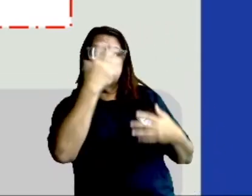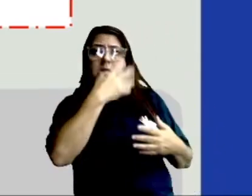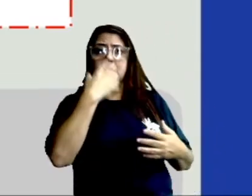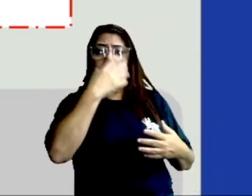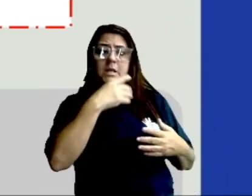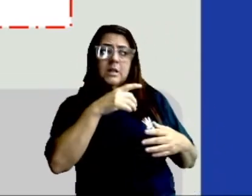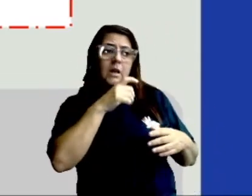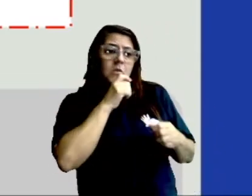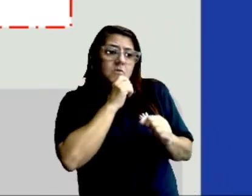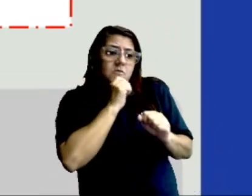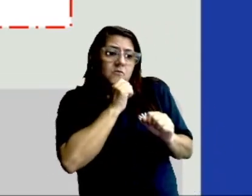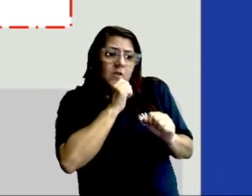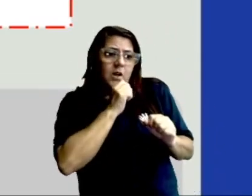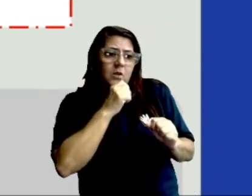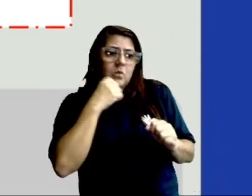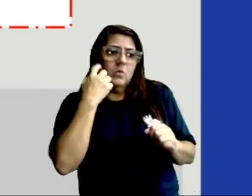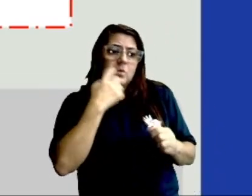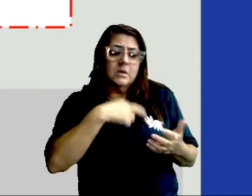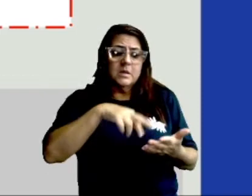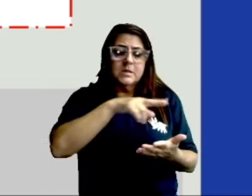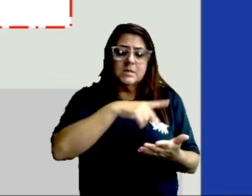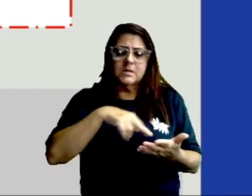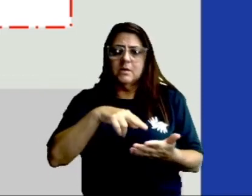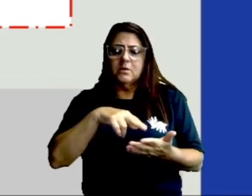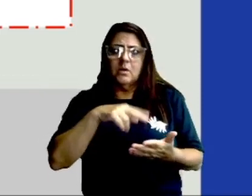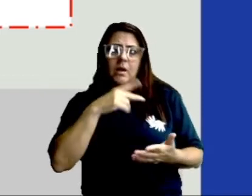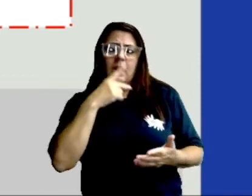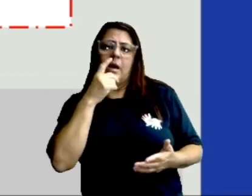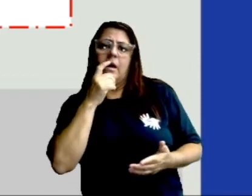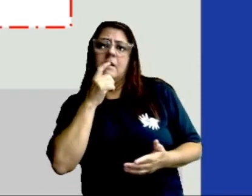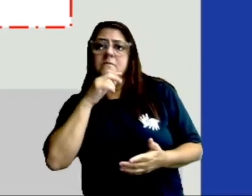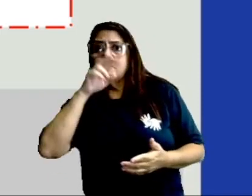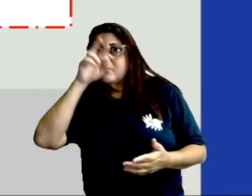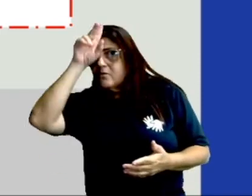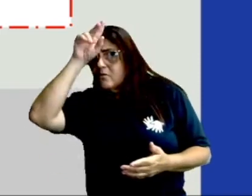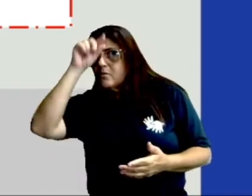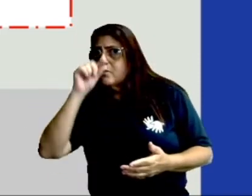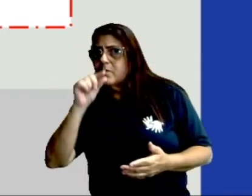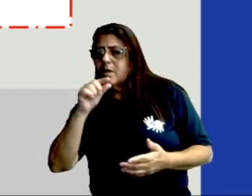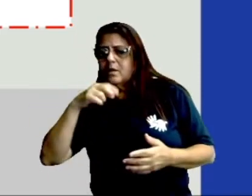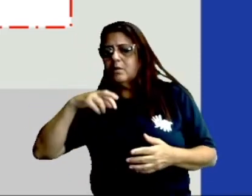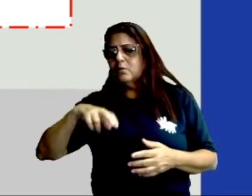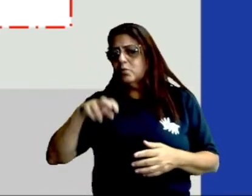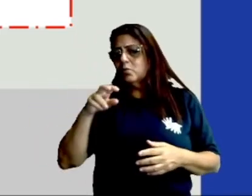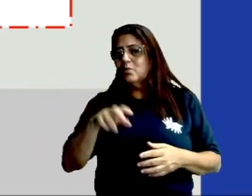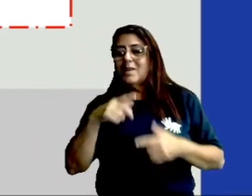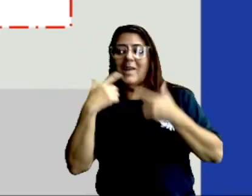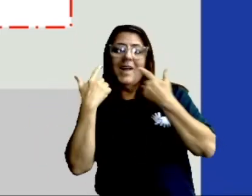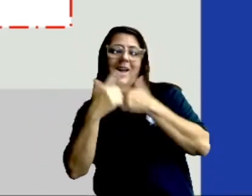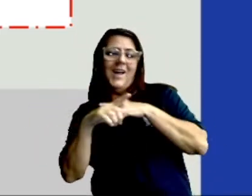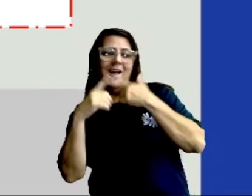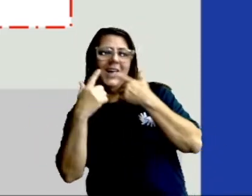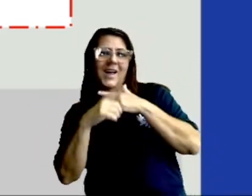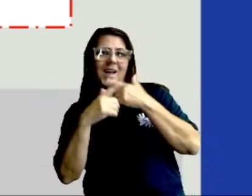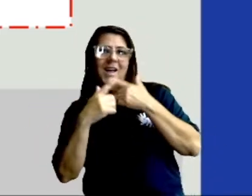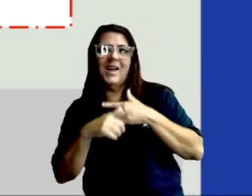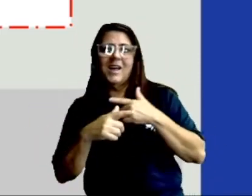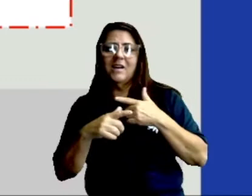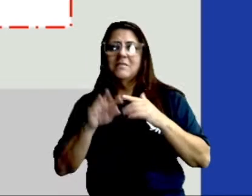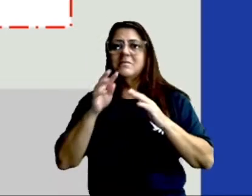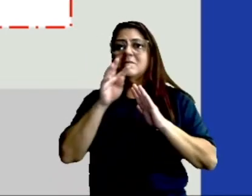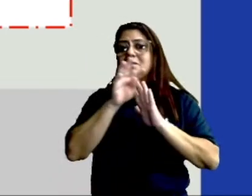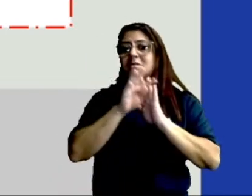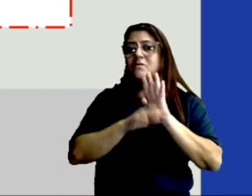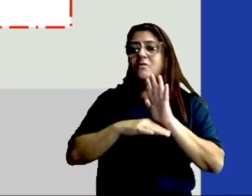passar o inverno dançando? Disseram as formigas e voltaram para o trabalho dando risada. Então a moral aí dessa